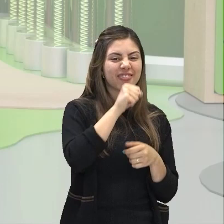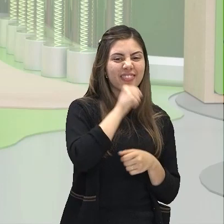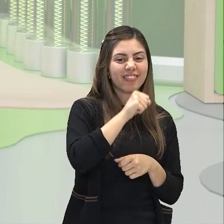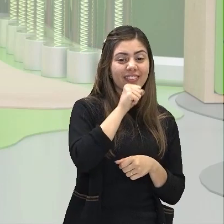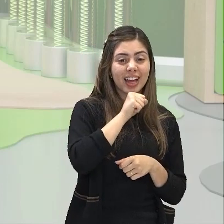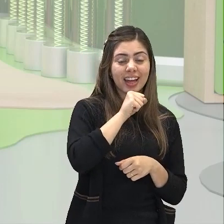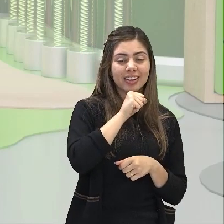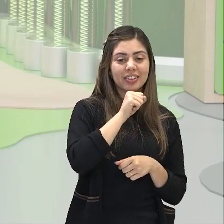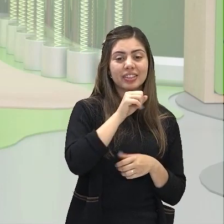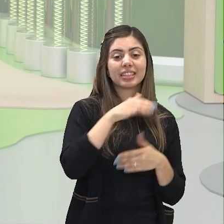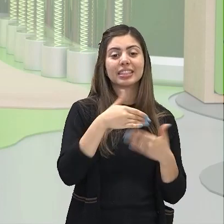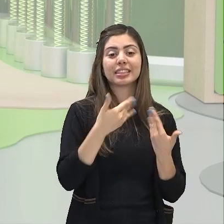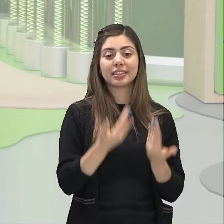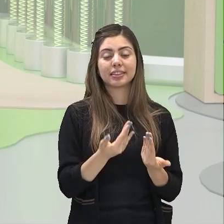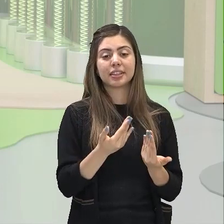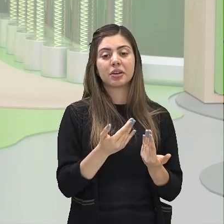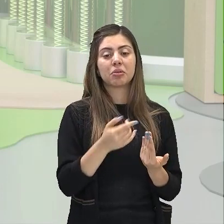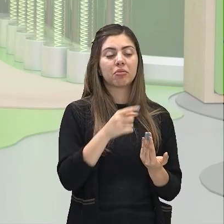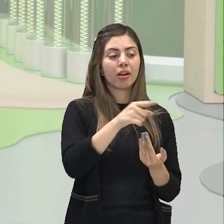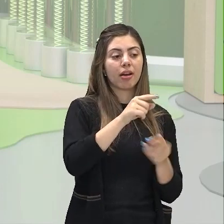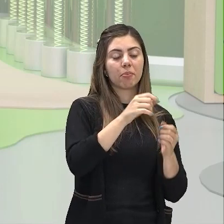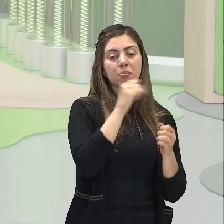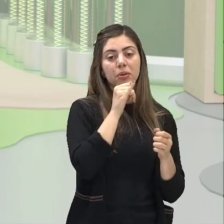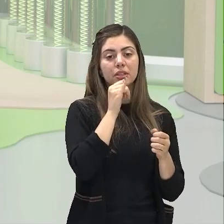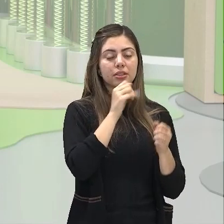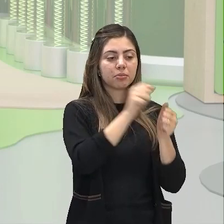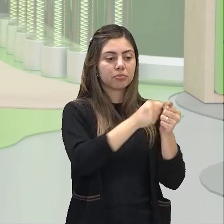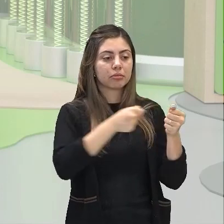muita energia, geladeira muito antiga, olha o